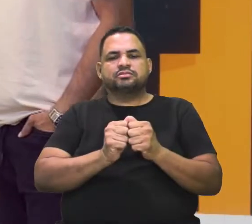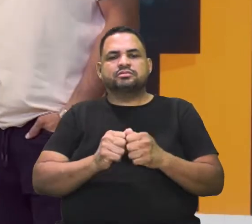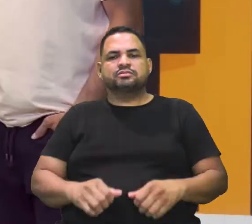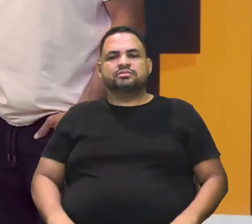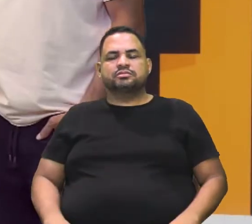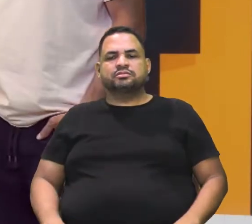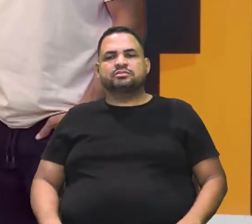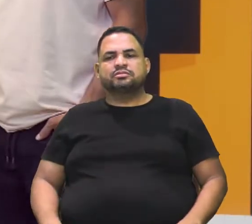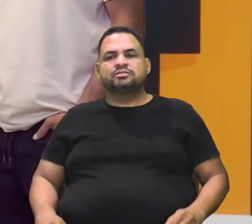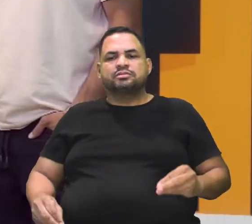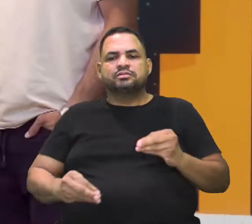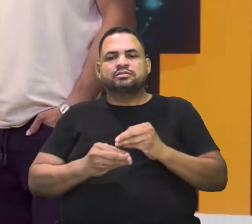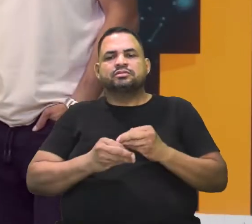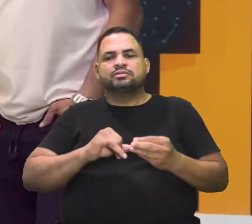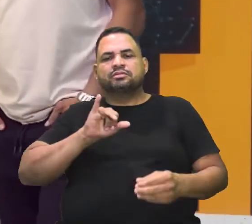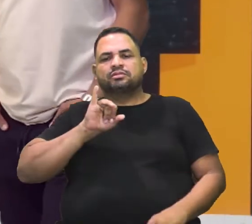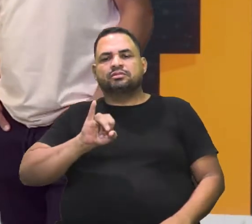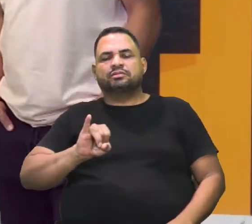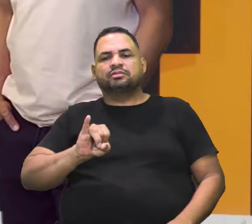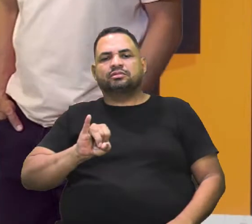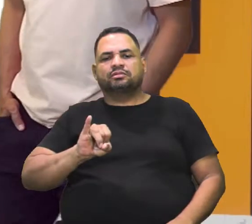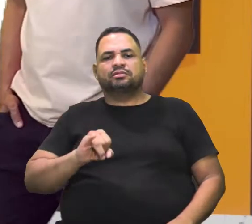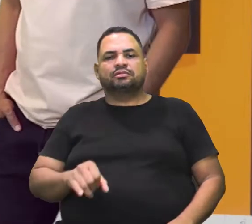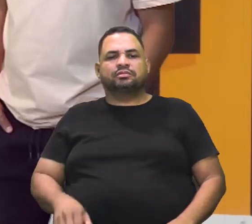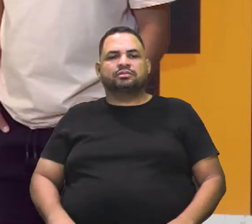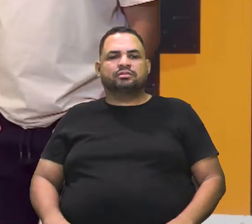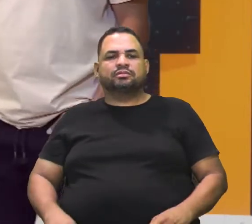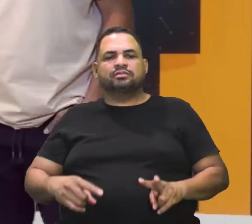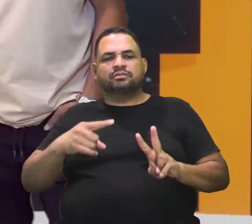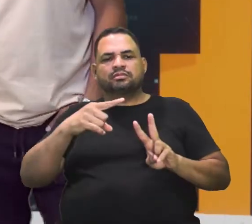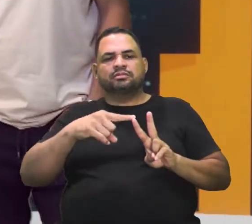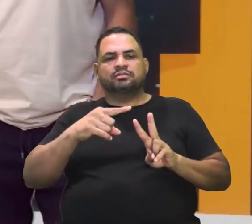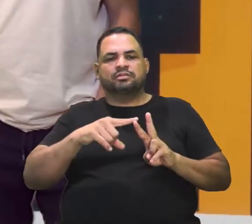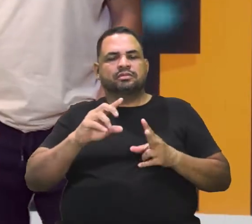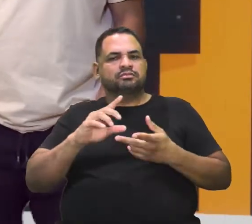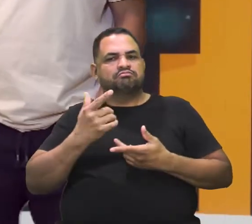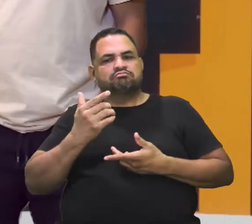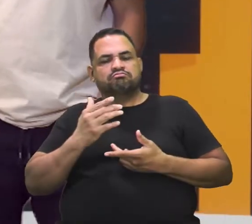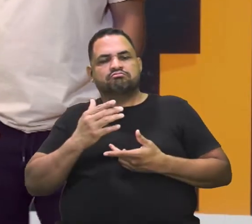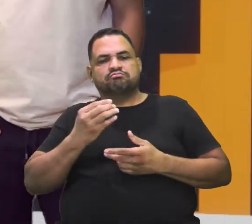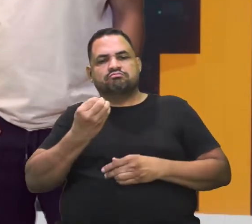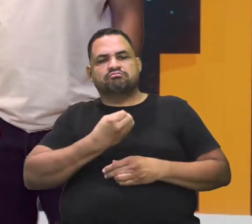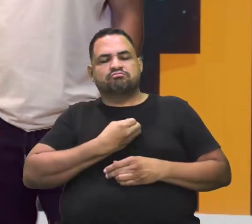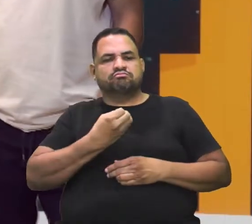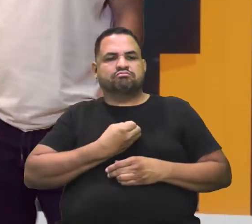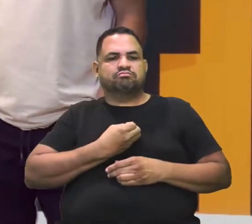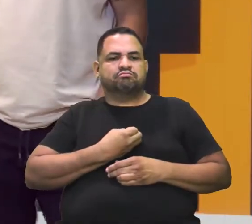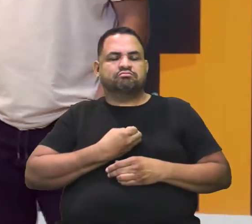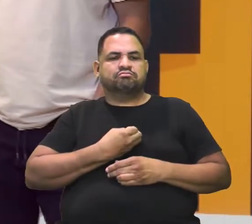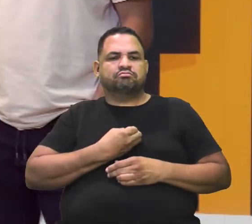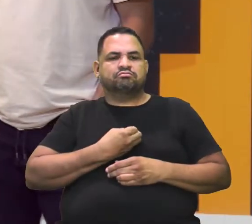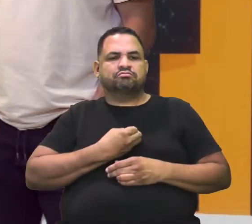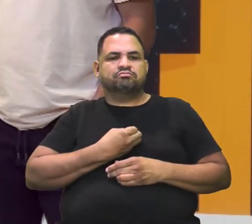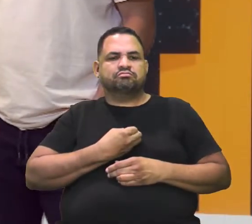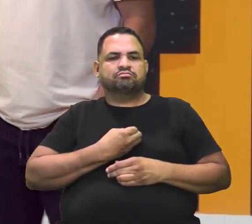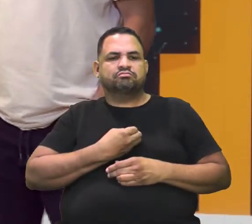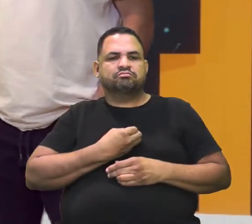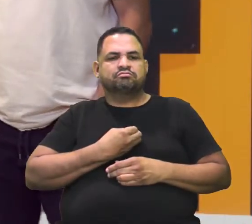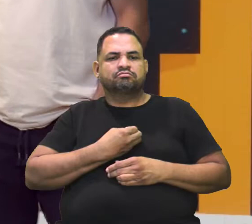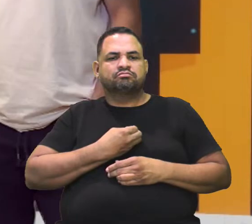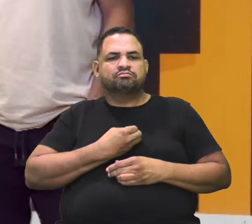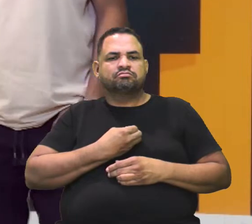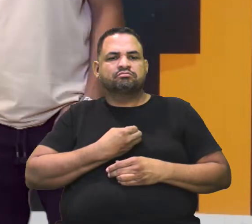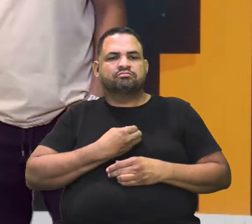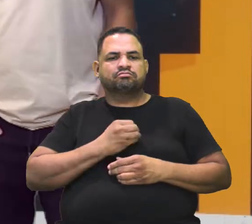os irracionais. Aqui entram as raízes não exatas, os números que